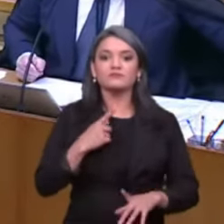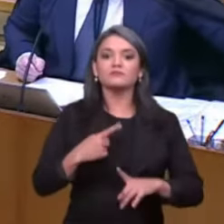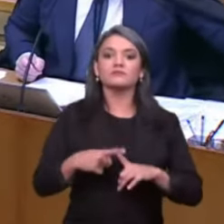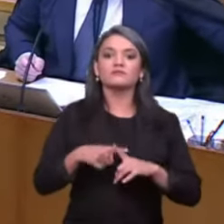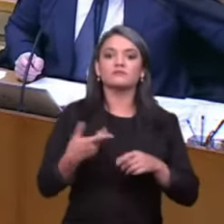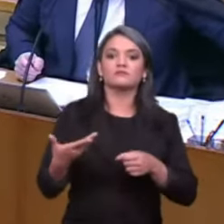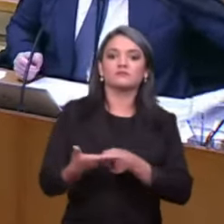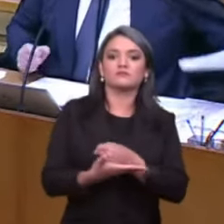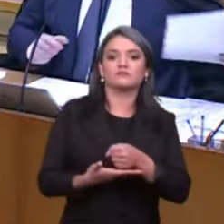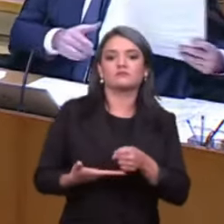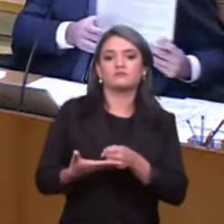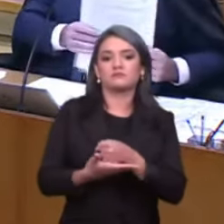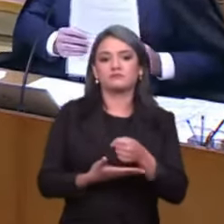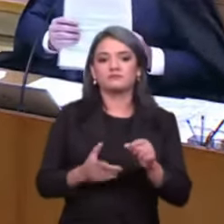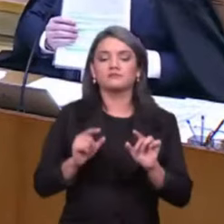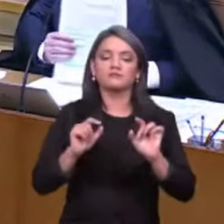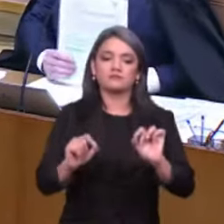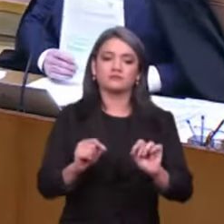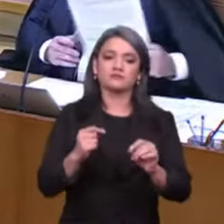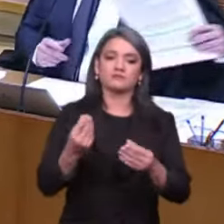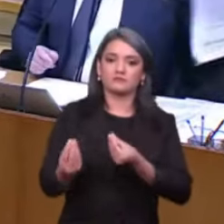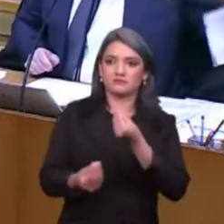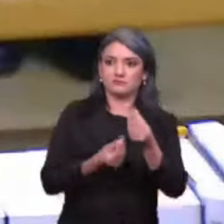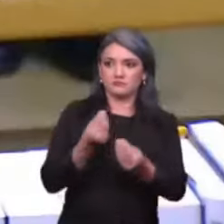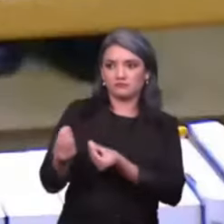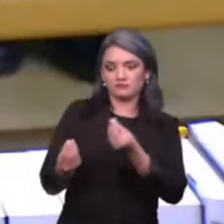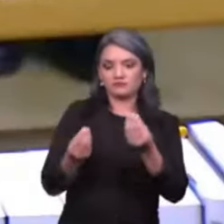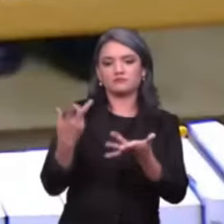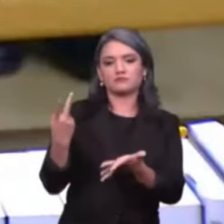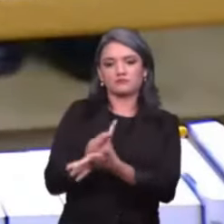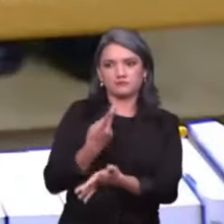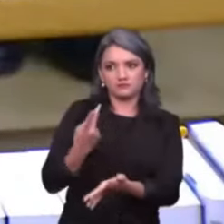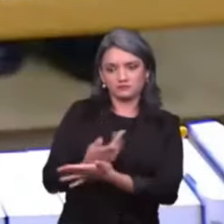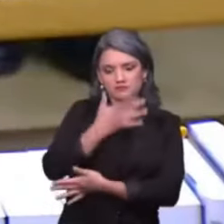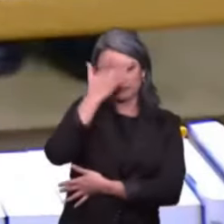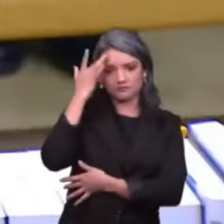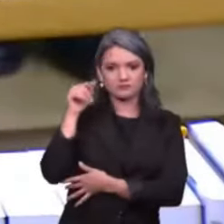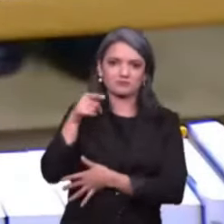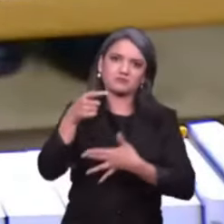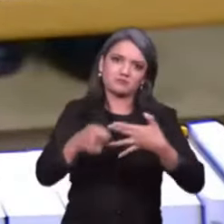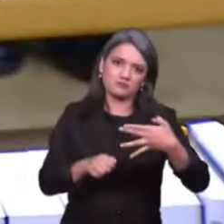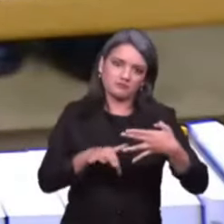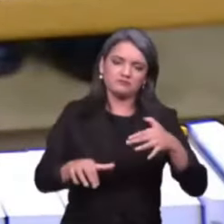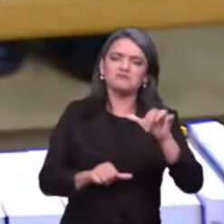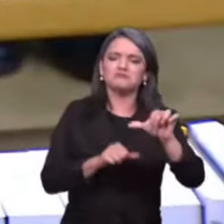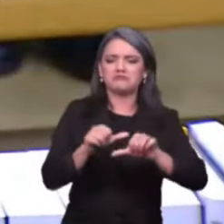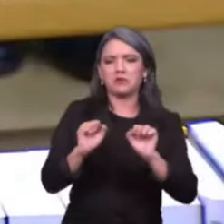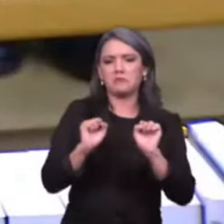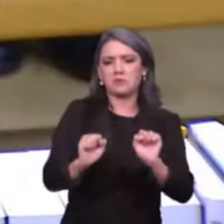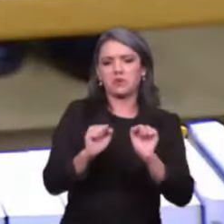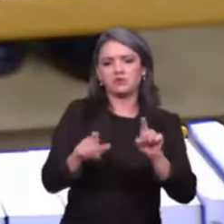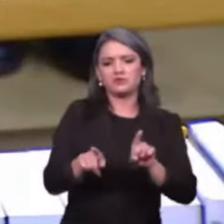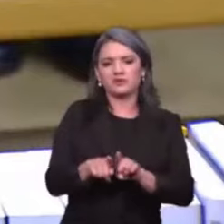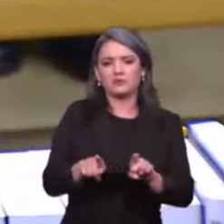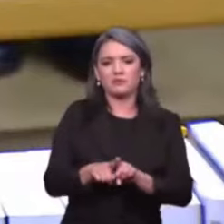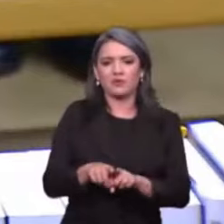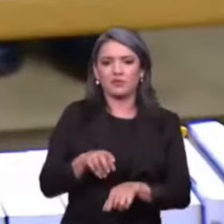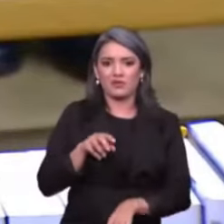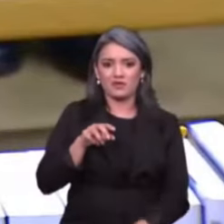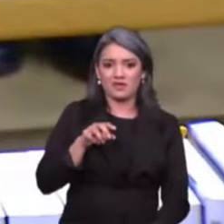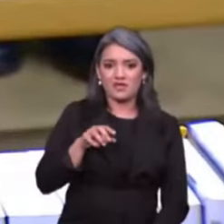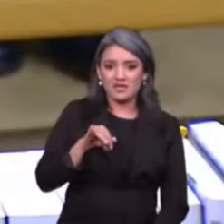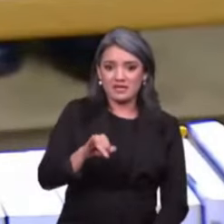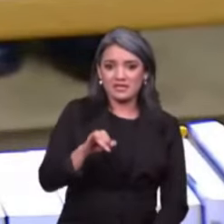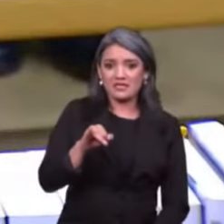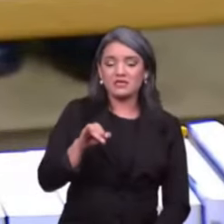base na natureza do ilícito, como nós consideramos. Claro que a jurisprudência pode mudar e, principalmente, a partir de uma conclusão aqui, se for a de